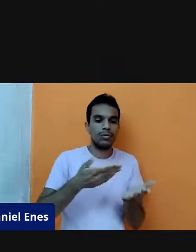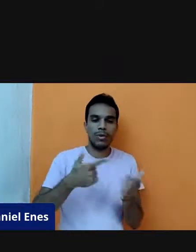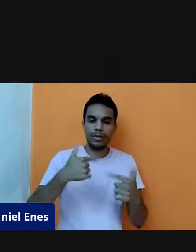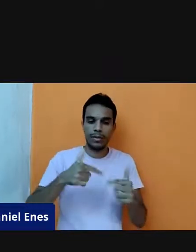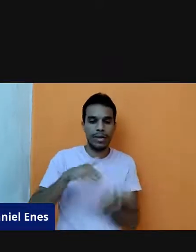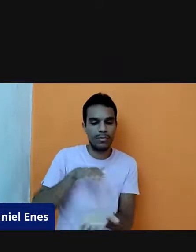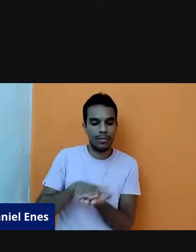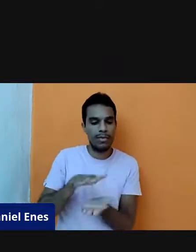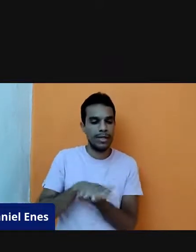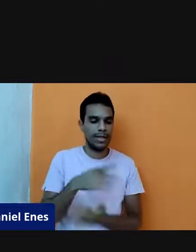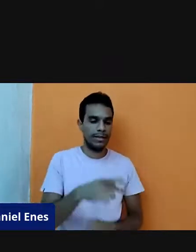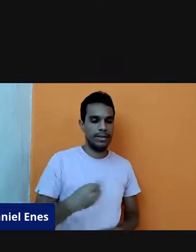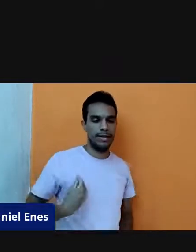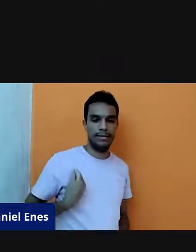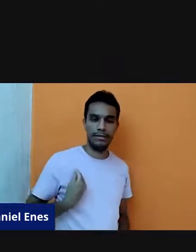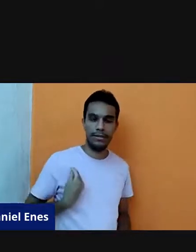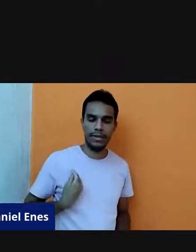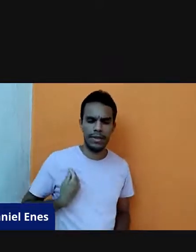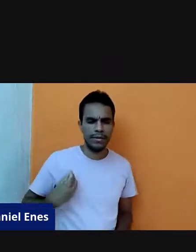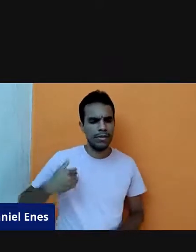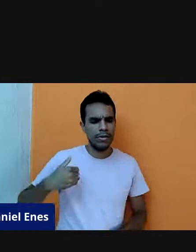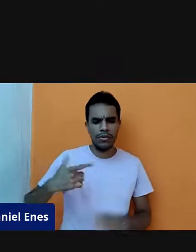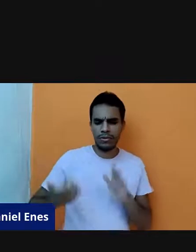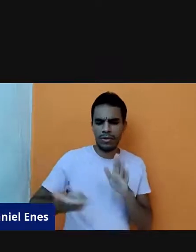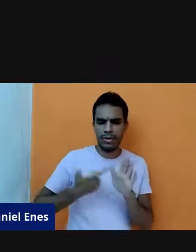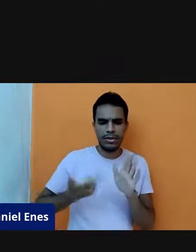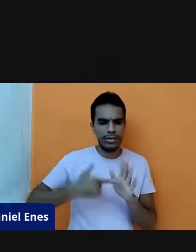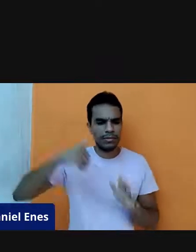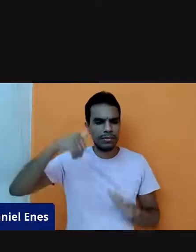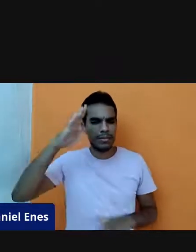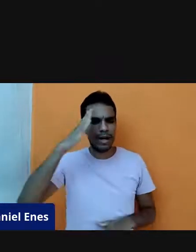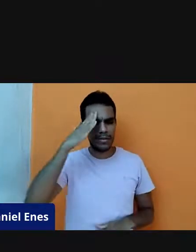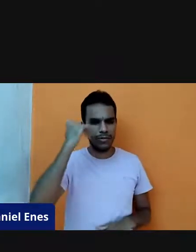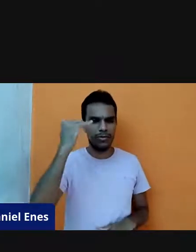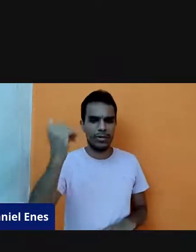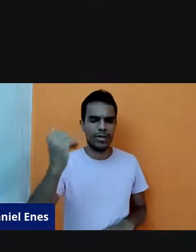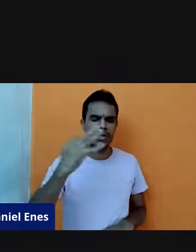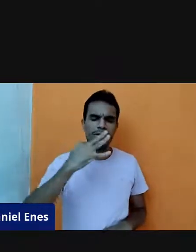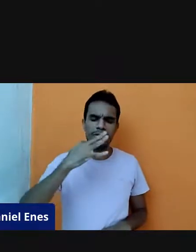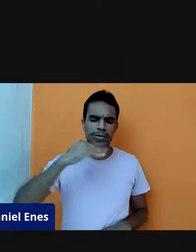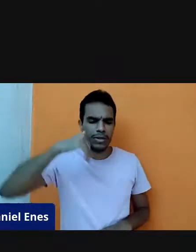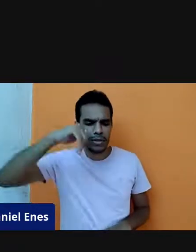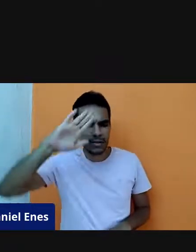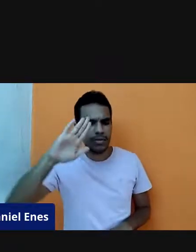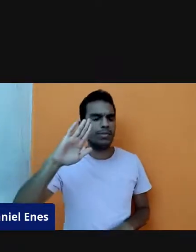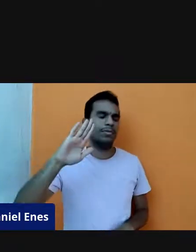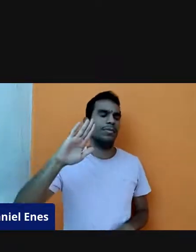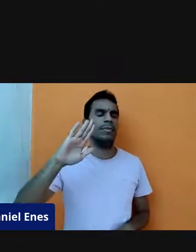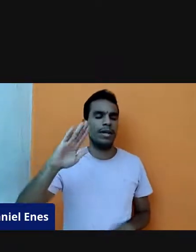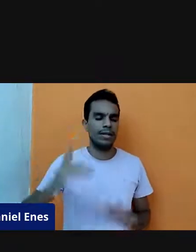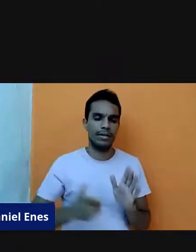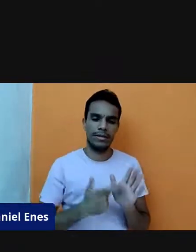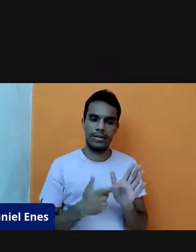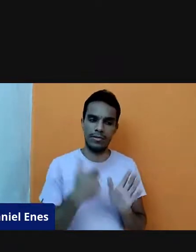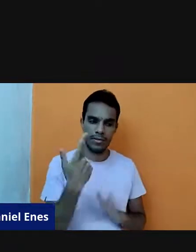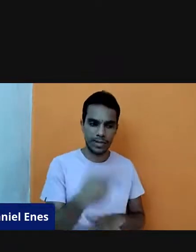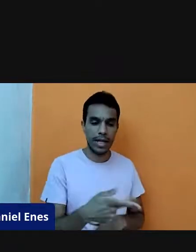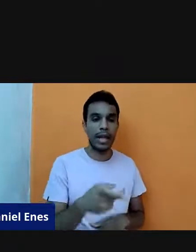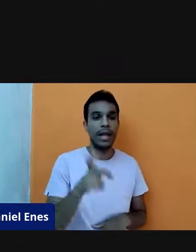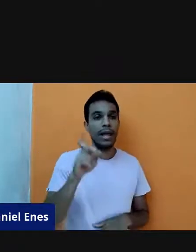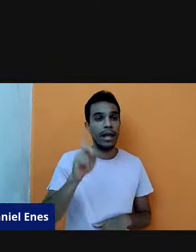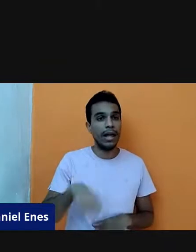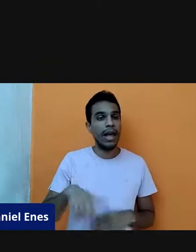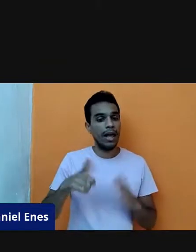é um dos livros mais conhecidos da Clarice, se não o mais famoso, se não o mais conhecido. É também um